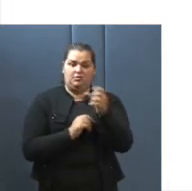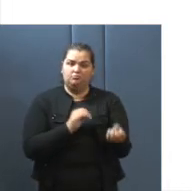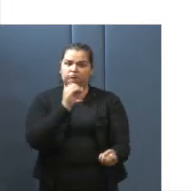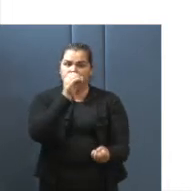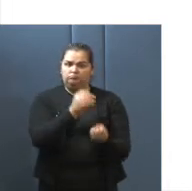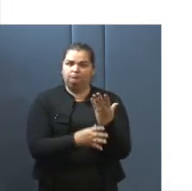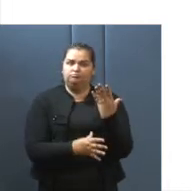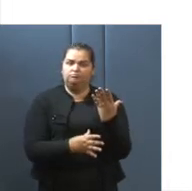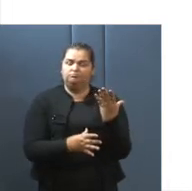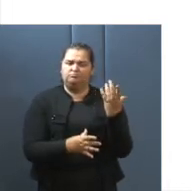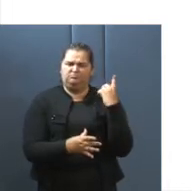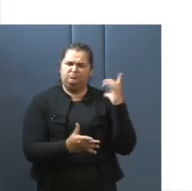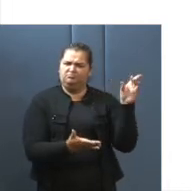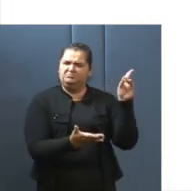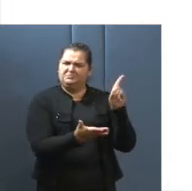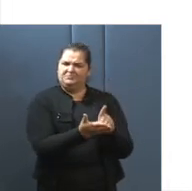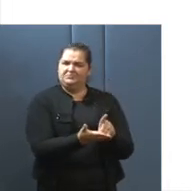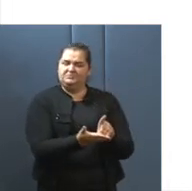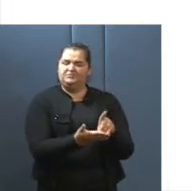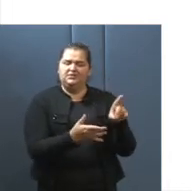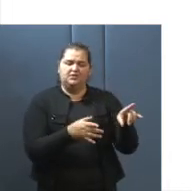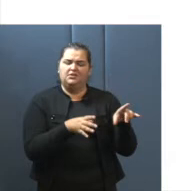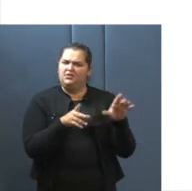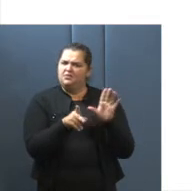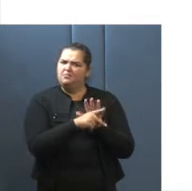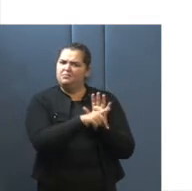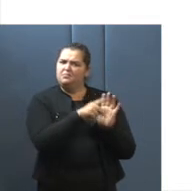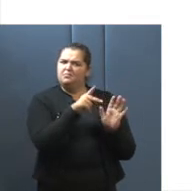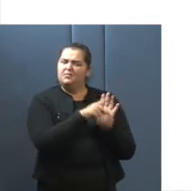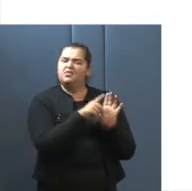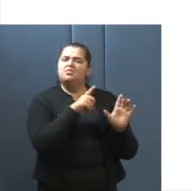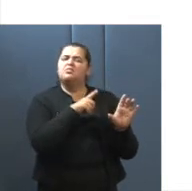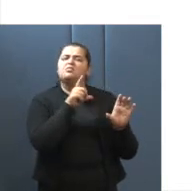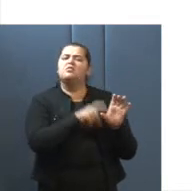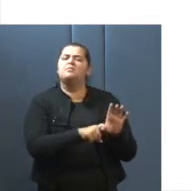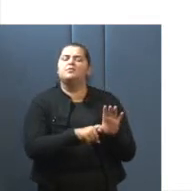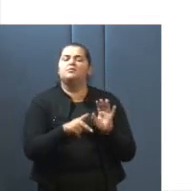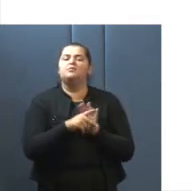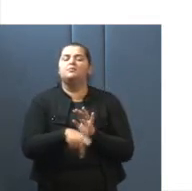nossas exposições atuais, da formação do portfólio atual de débitos do Brasil,